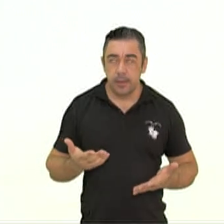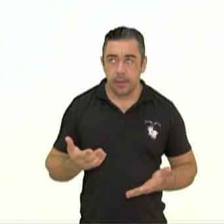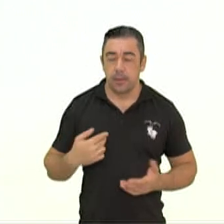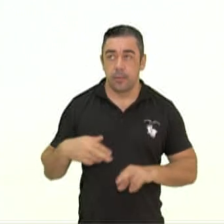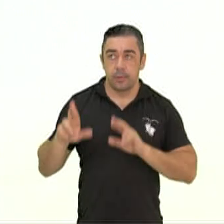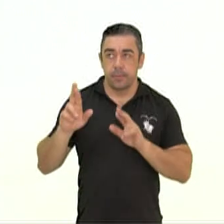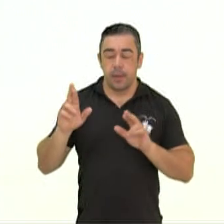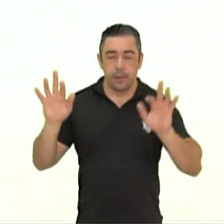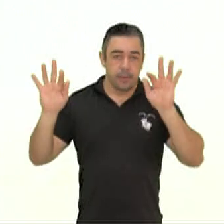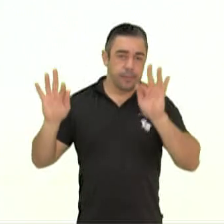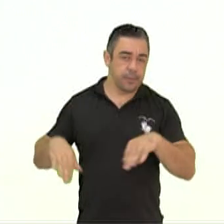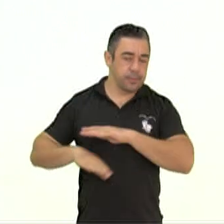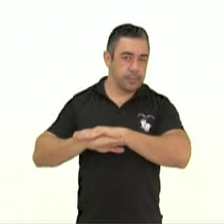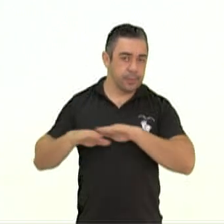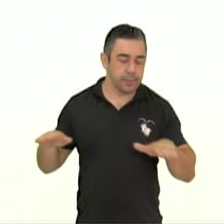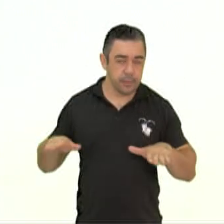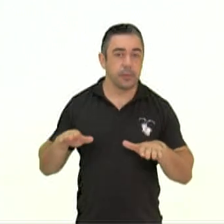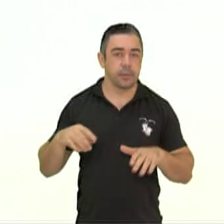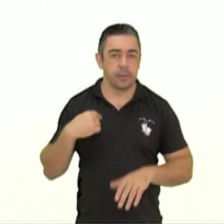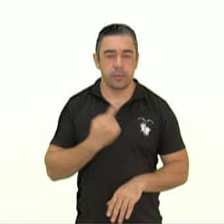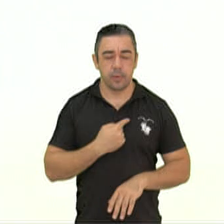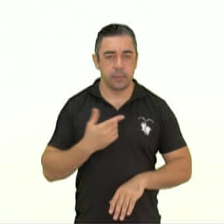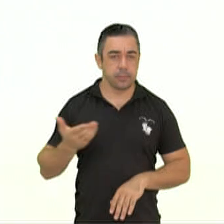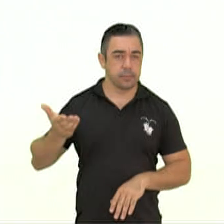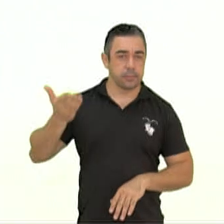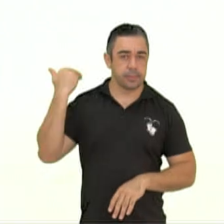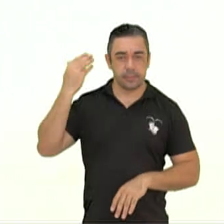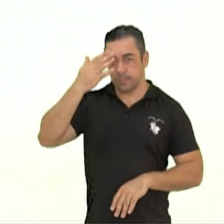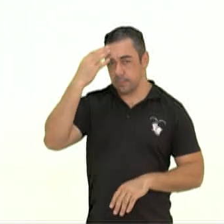logo, né? E que deixamos isso para trás.